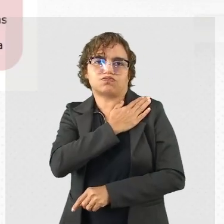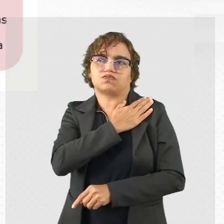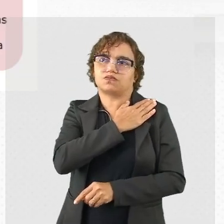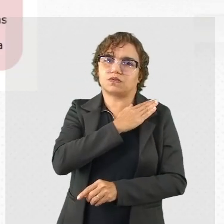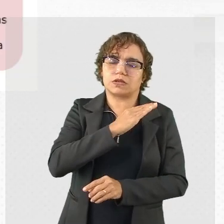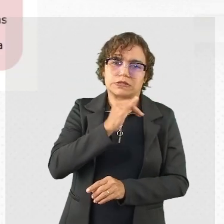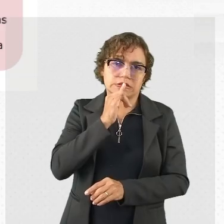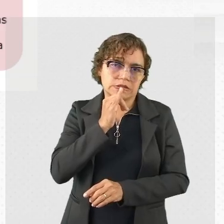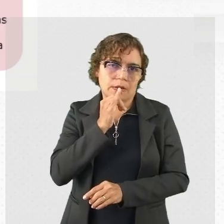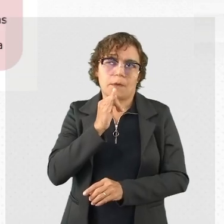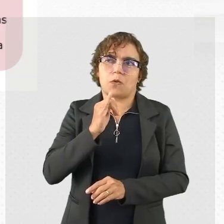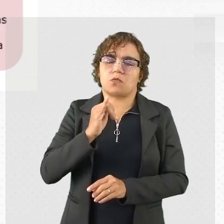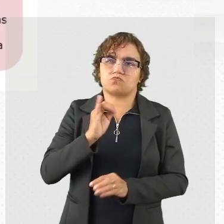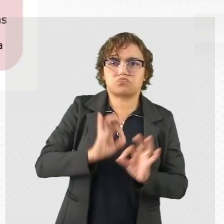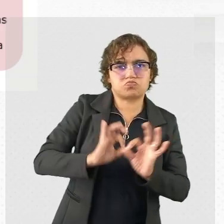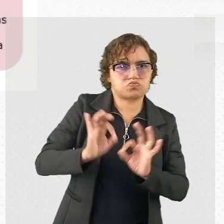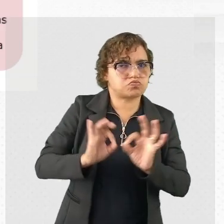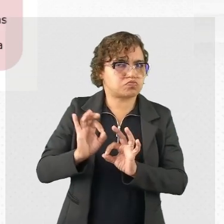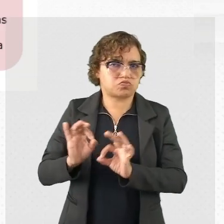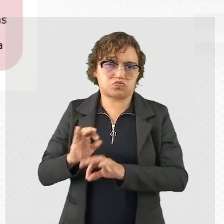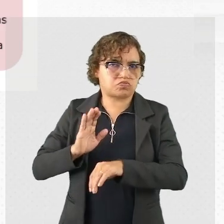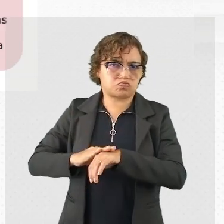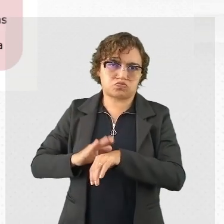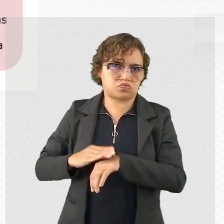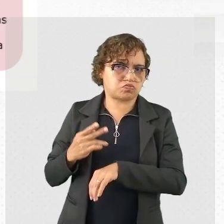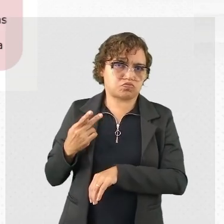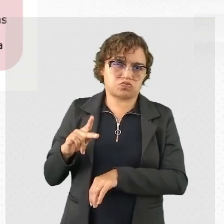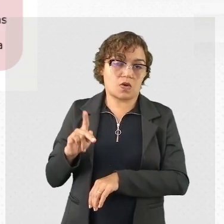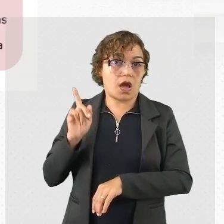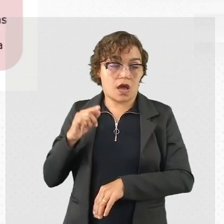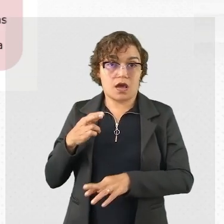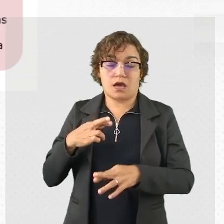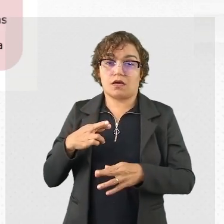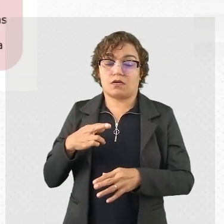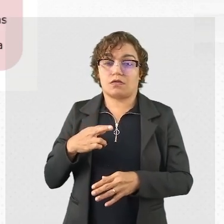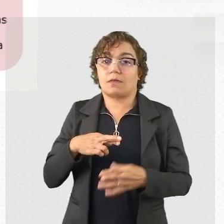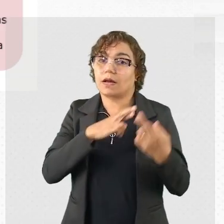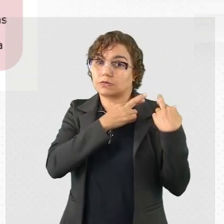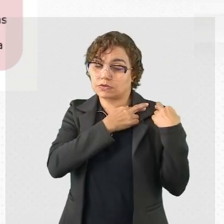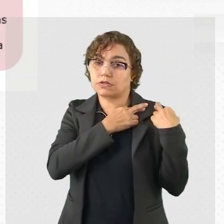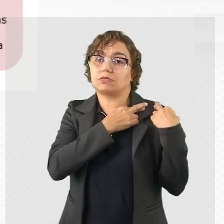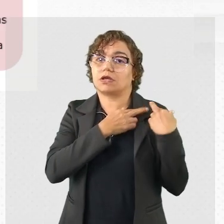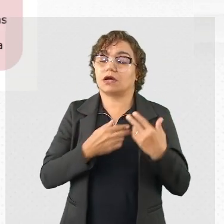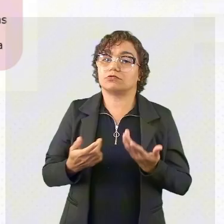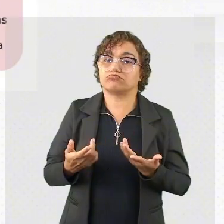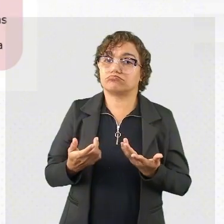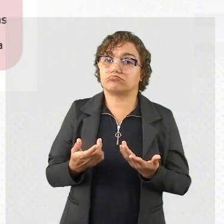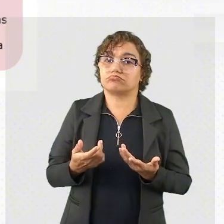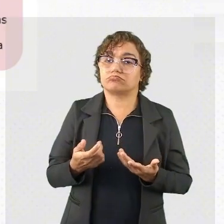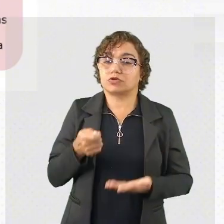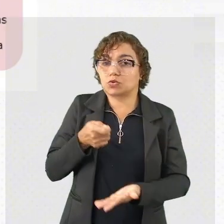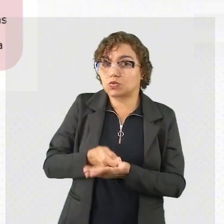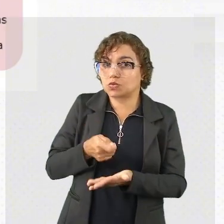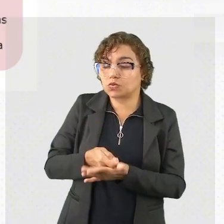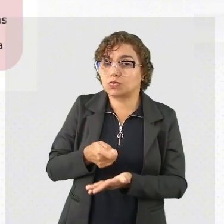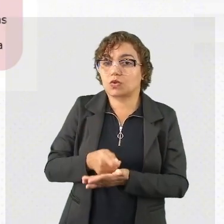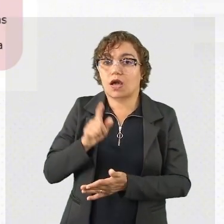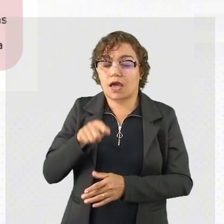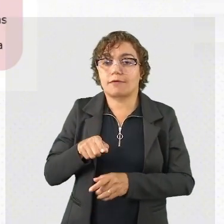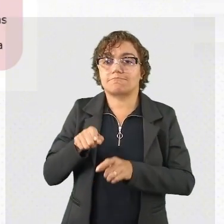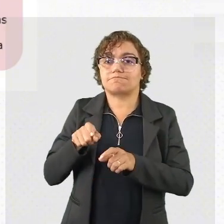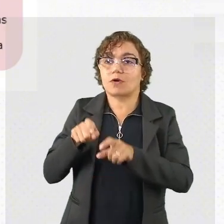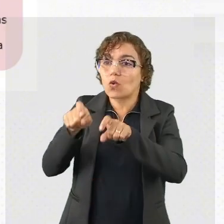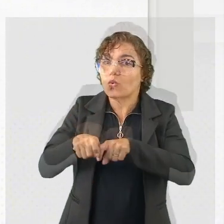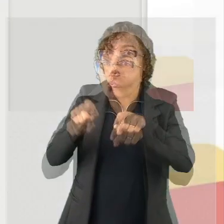tudo isso era um dever, né, um direito, na verdade, que o donatário tinha, e o dever era exploração. Vamos ver aqui